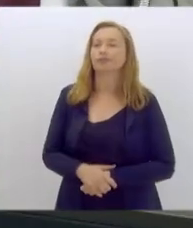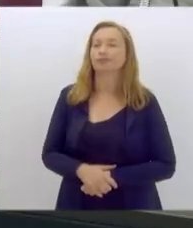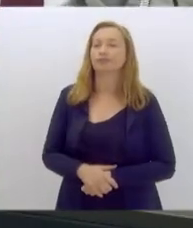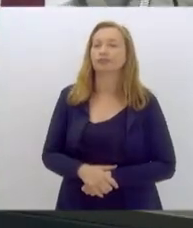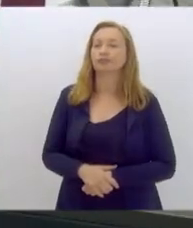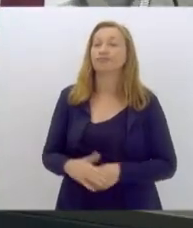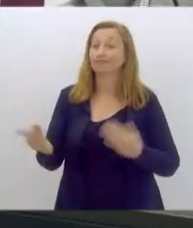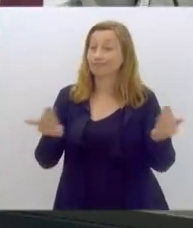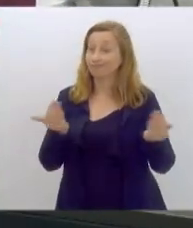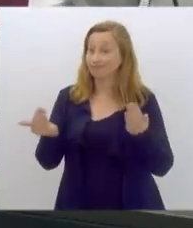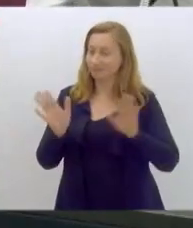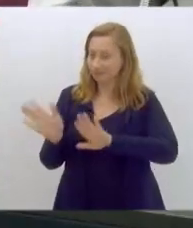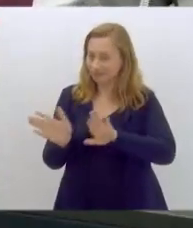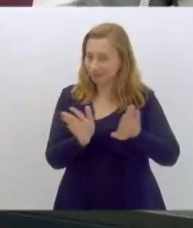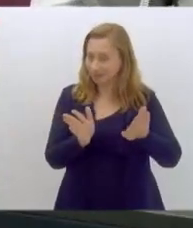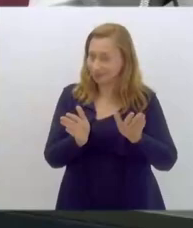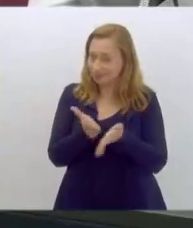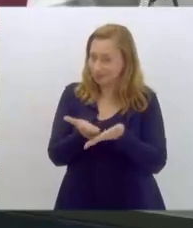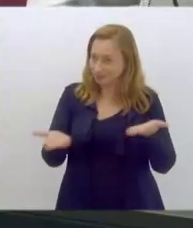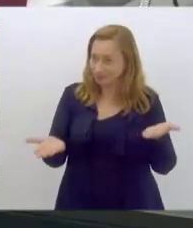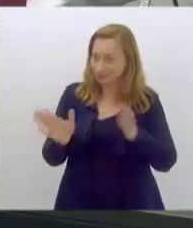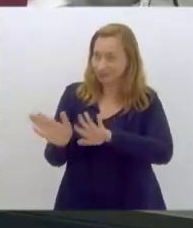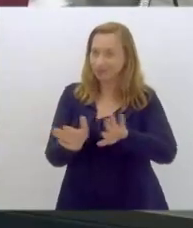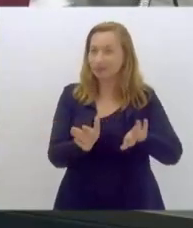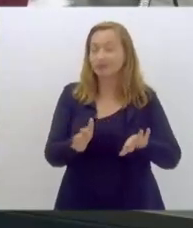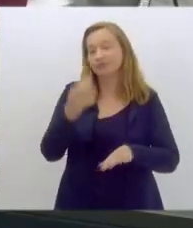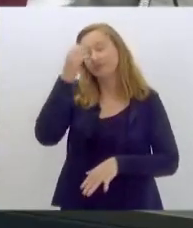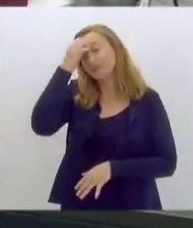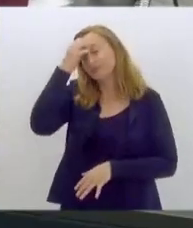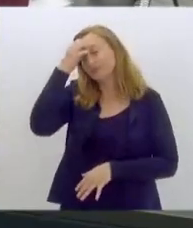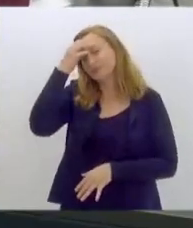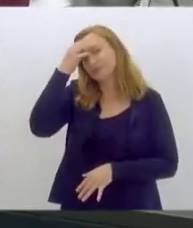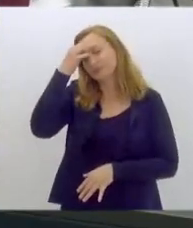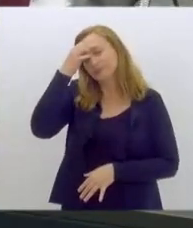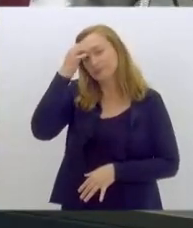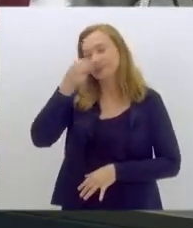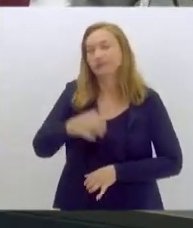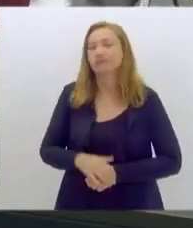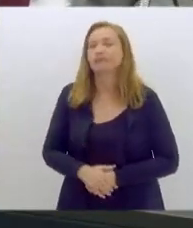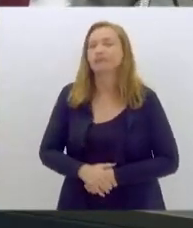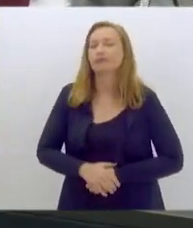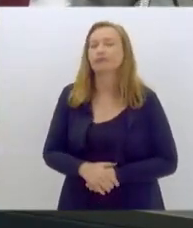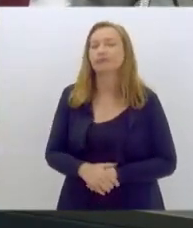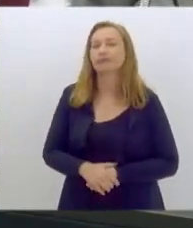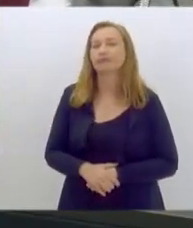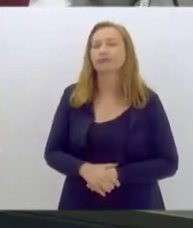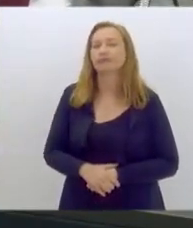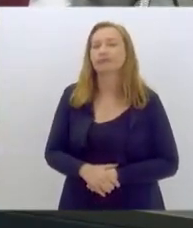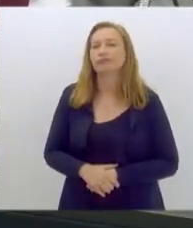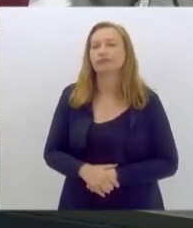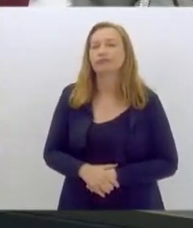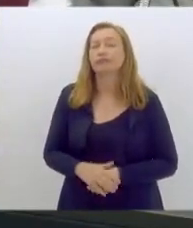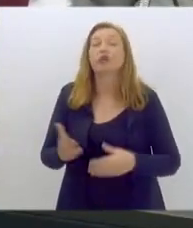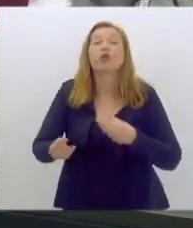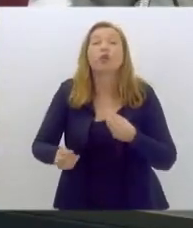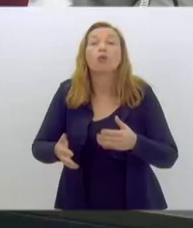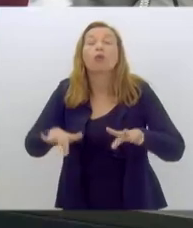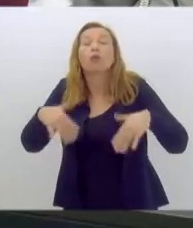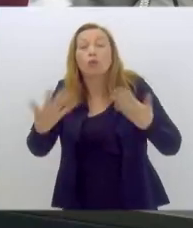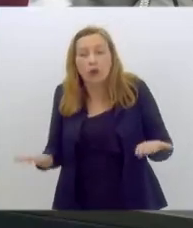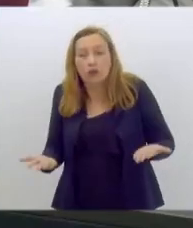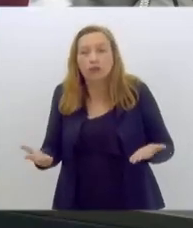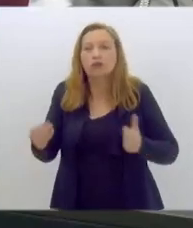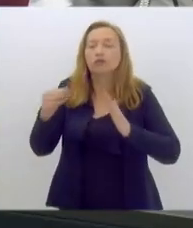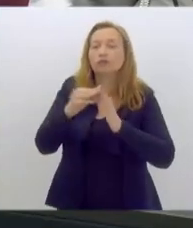vamos parar aí senão vou me perder aqui falando aí um pouco da do de qual é a metodologia que foi